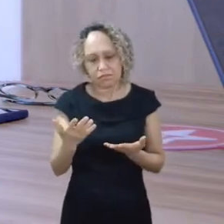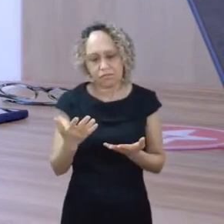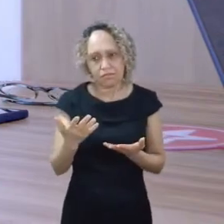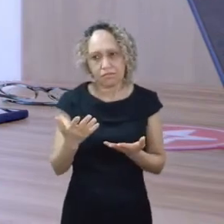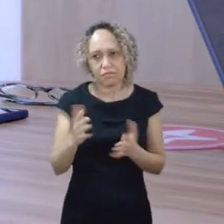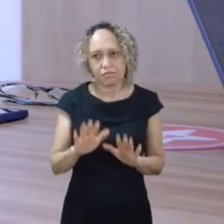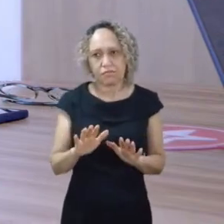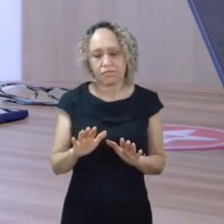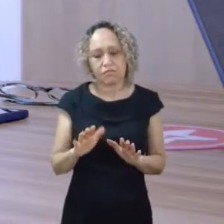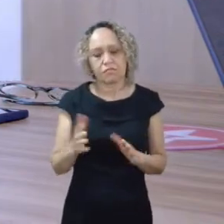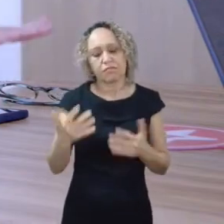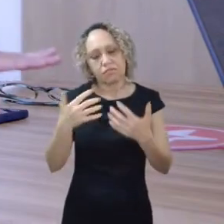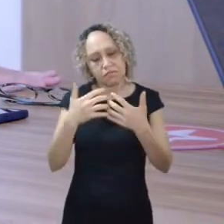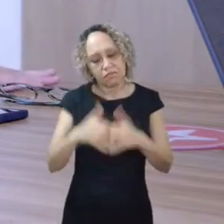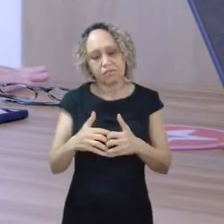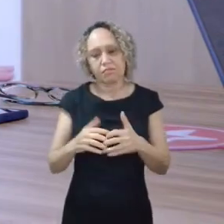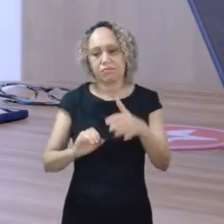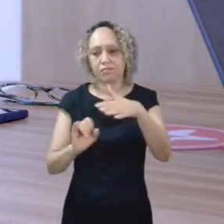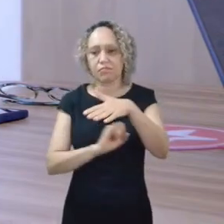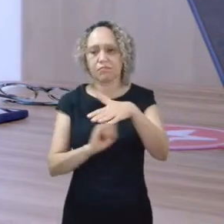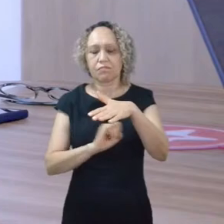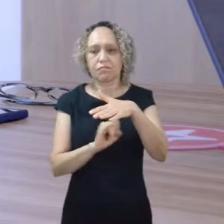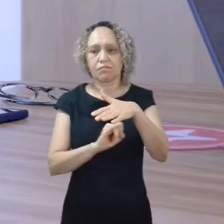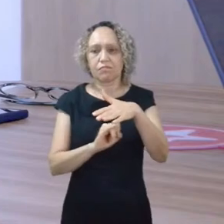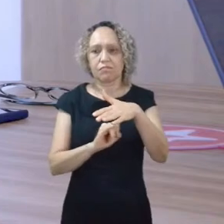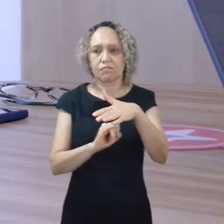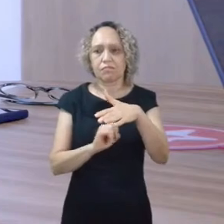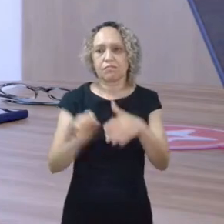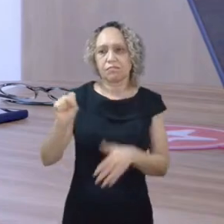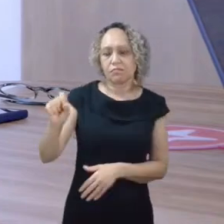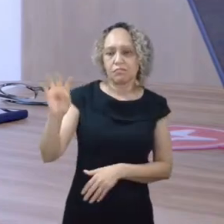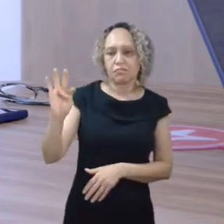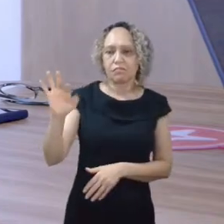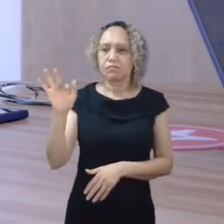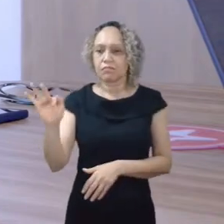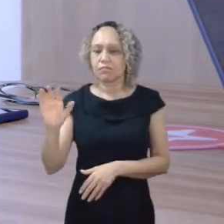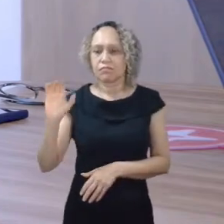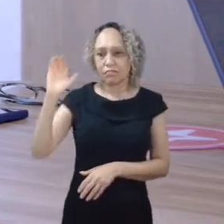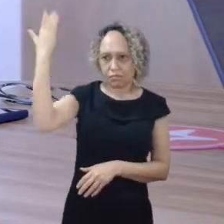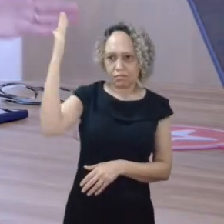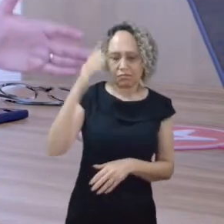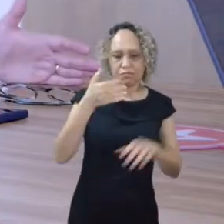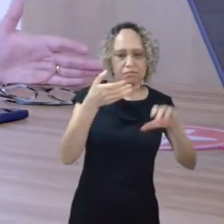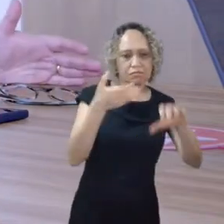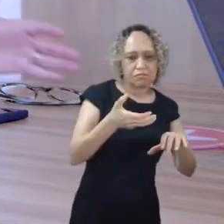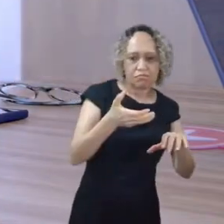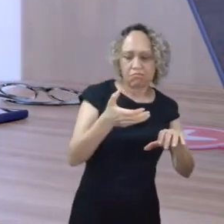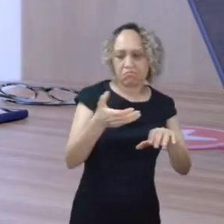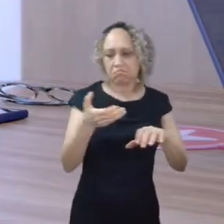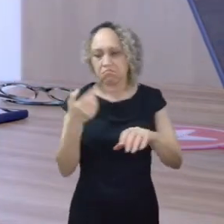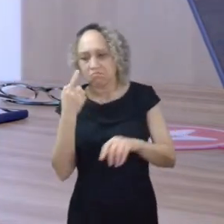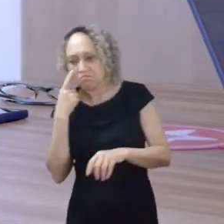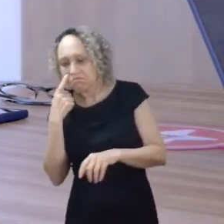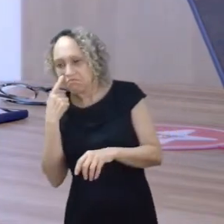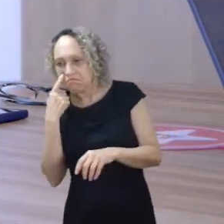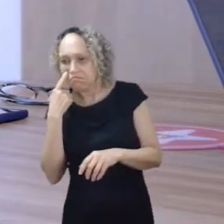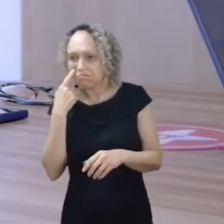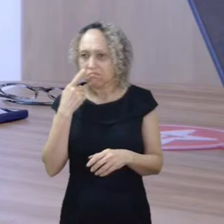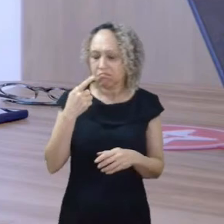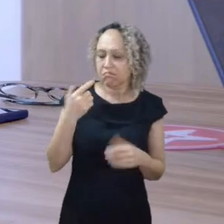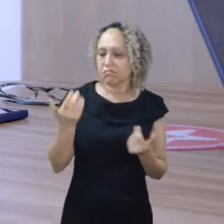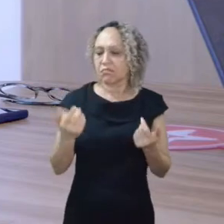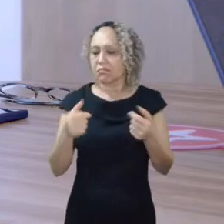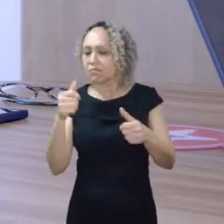funcionam as instituições, é ótimo. O Supremo decide, o Congresso estava omisso, vai lá e corre atrás, depois o Supremo vem e julga no caso concreto.